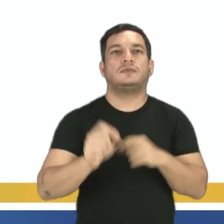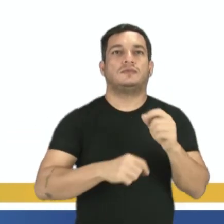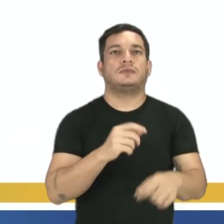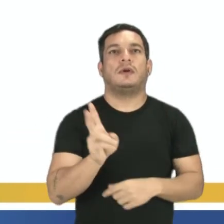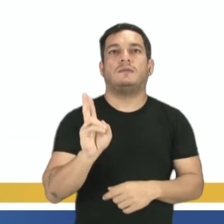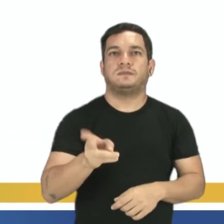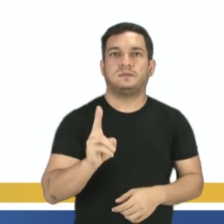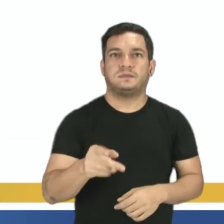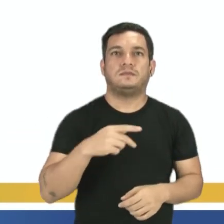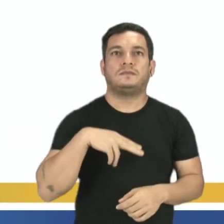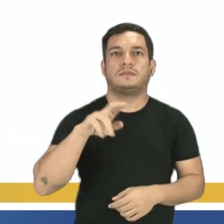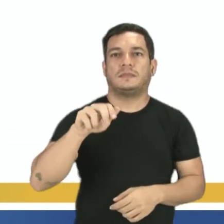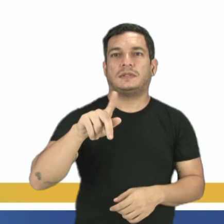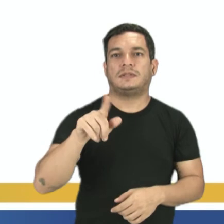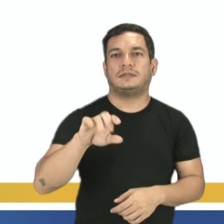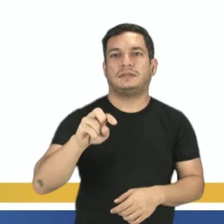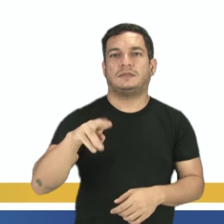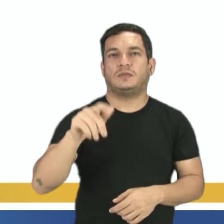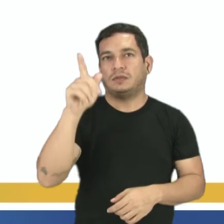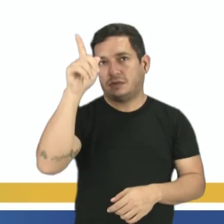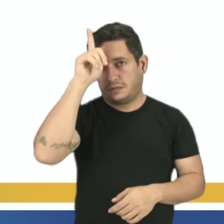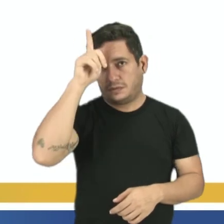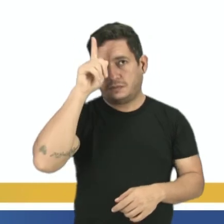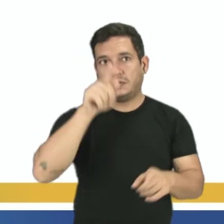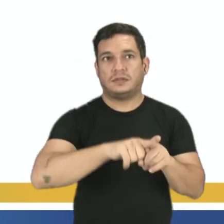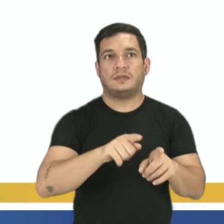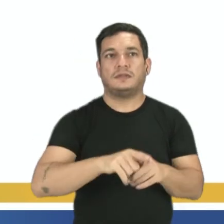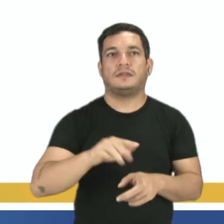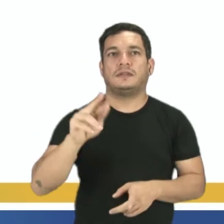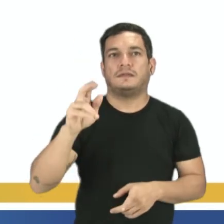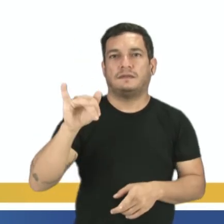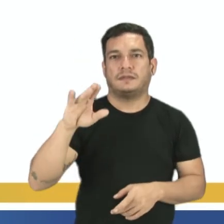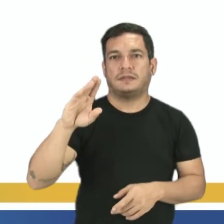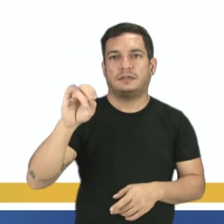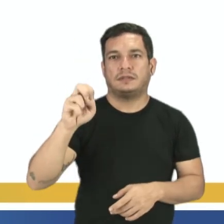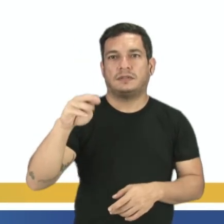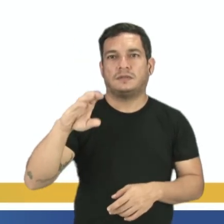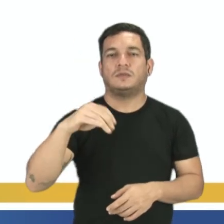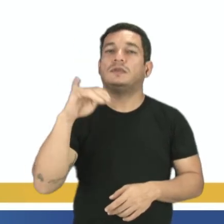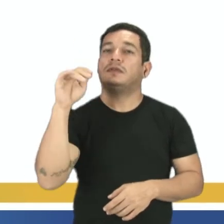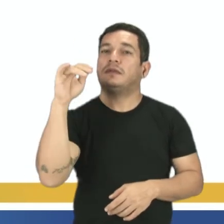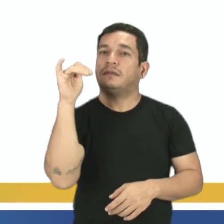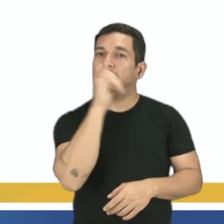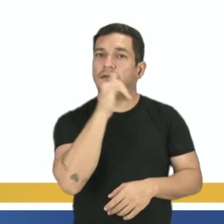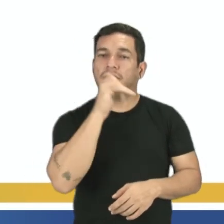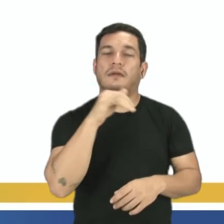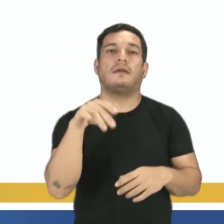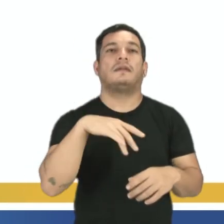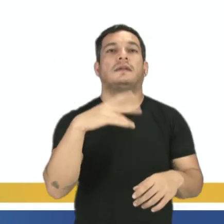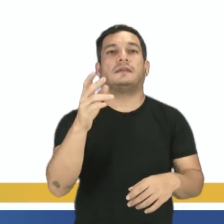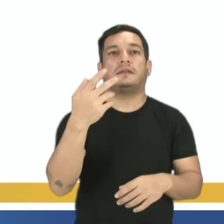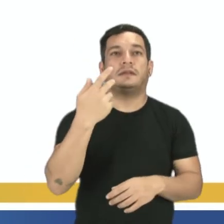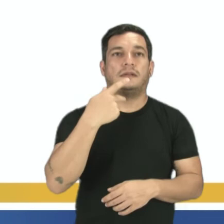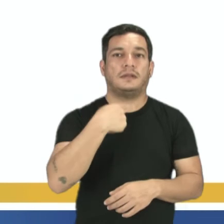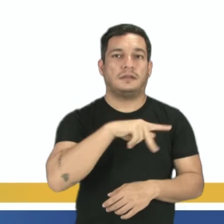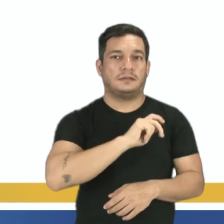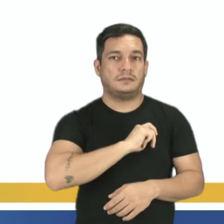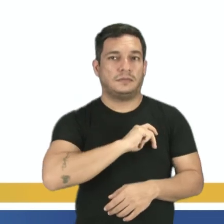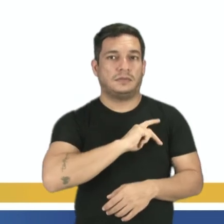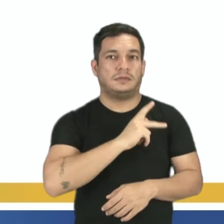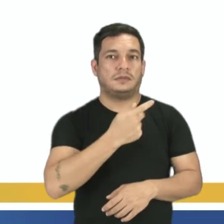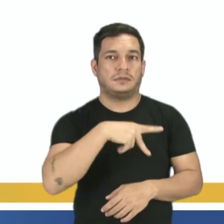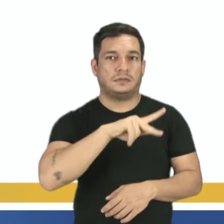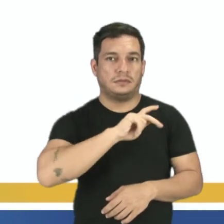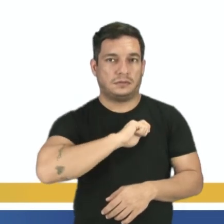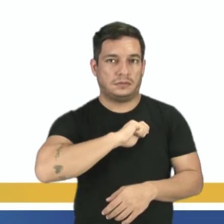para a implantação e a sustentação do nazismo na Alemanha e do fascismo na Itália, na Espanha e Portugal.